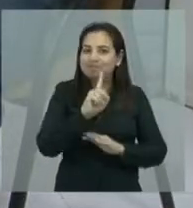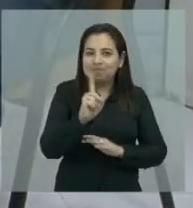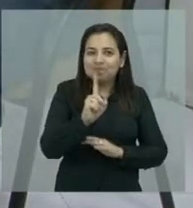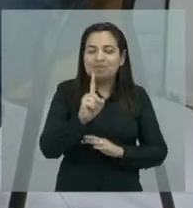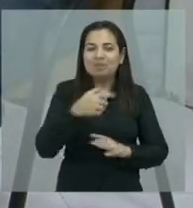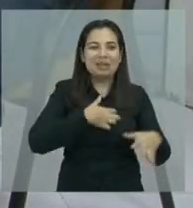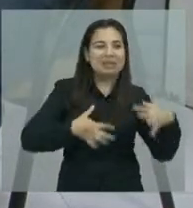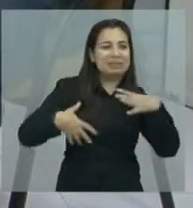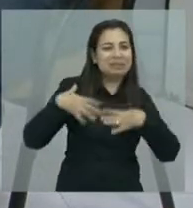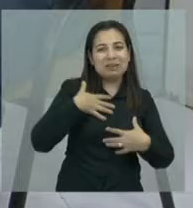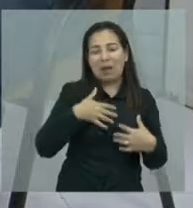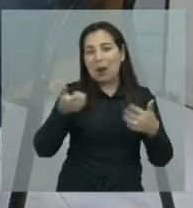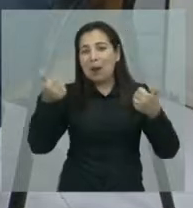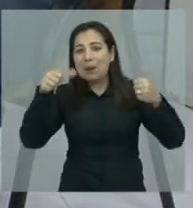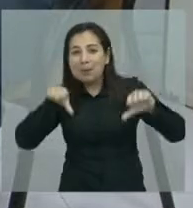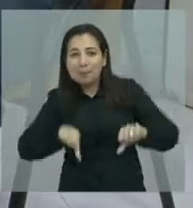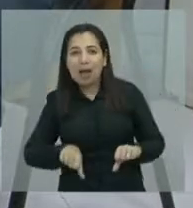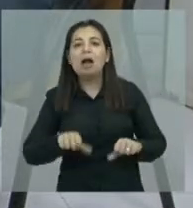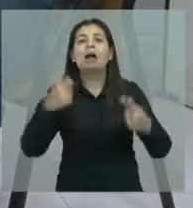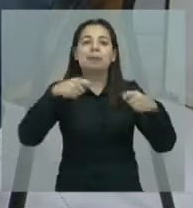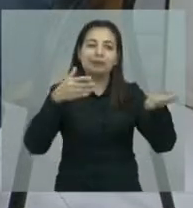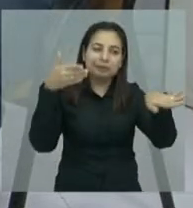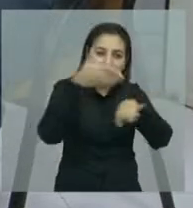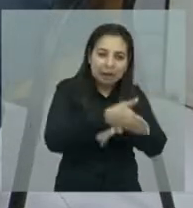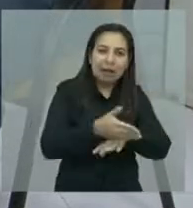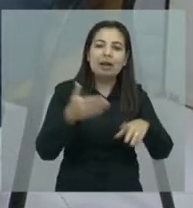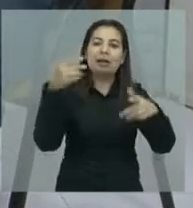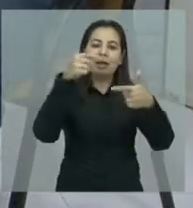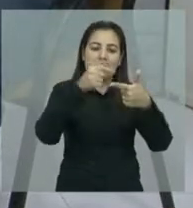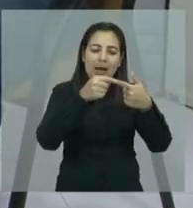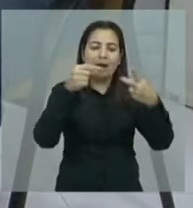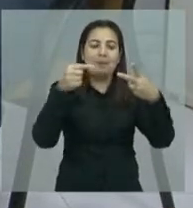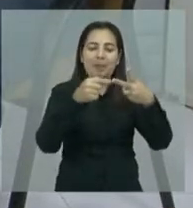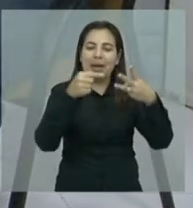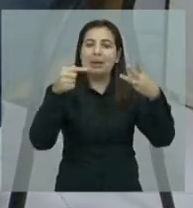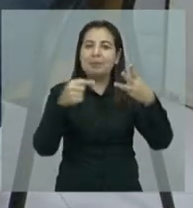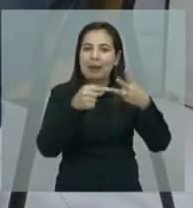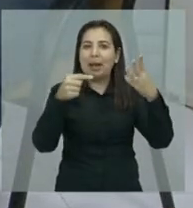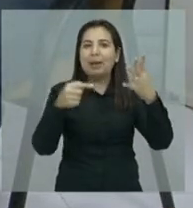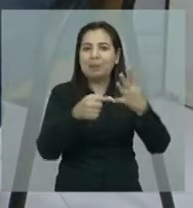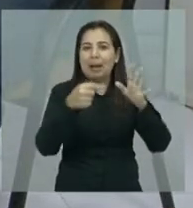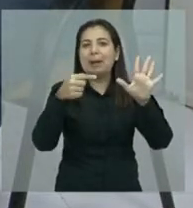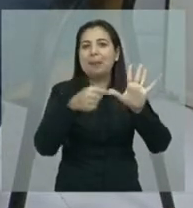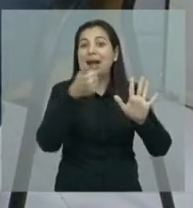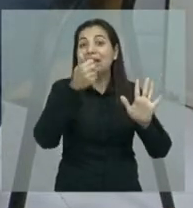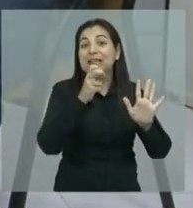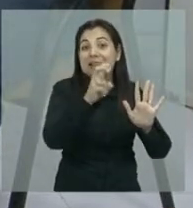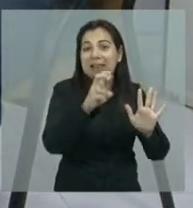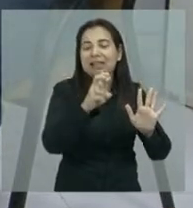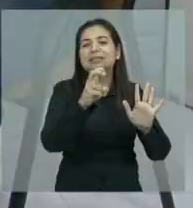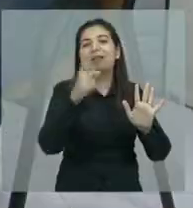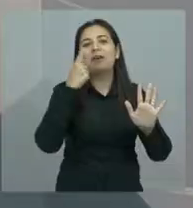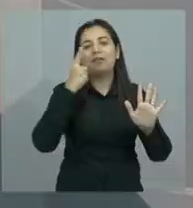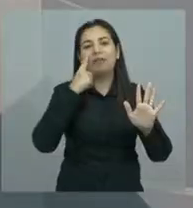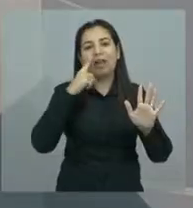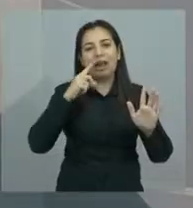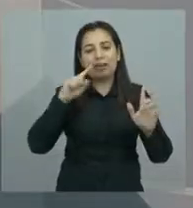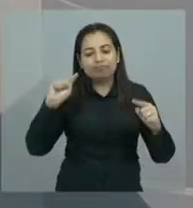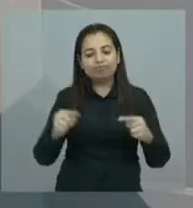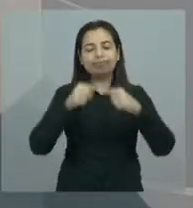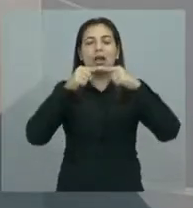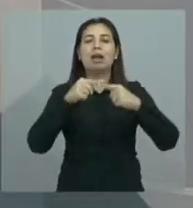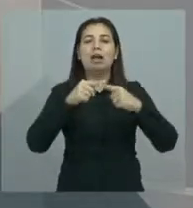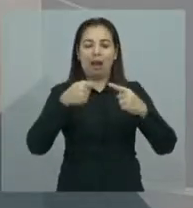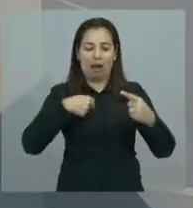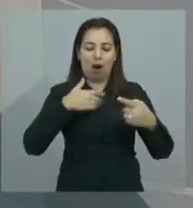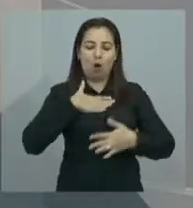Você tem 15 oportunidades para trocar até se encaixar que o seu organismo aceite, entendeu? Então, você passa por esse